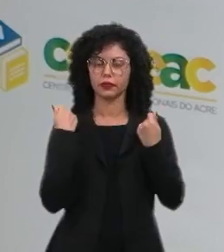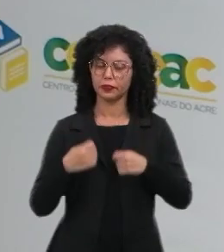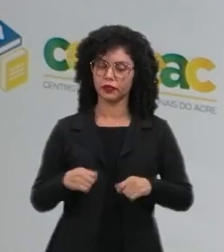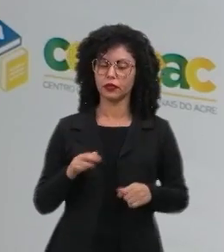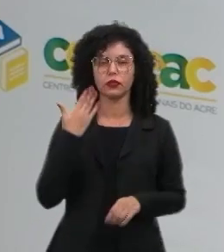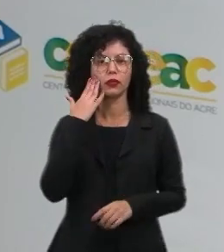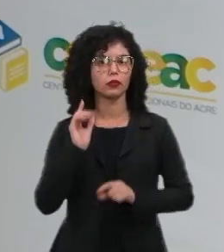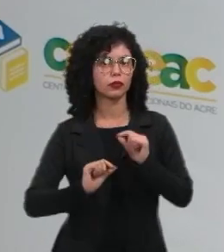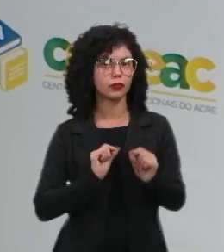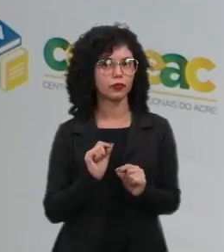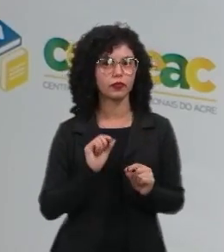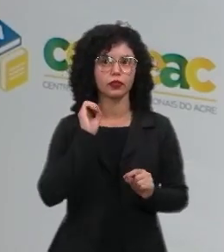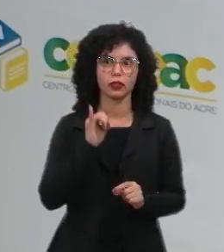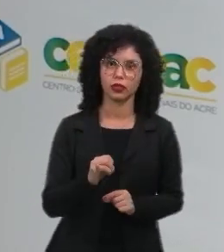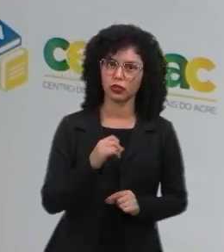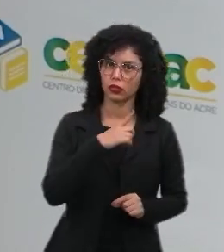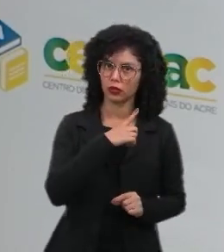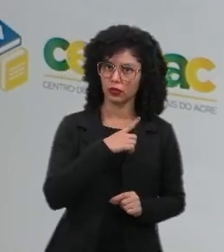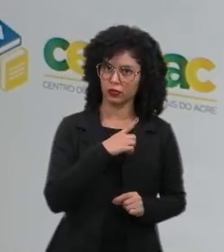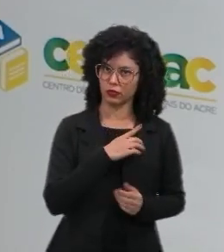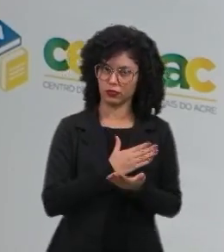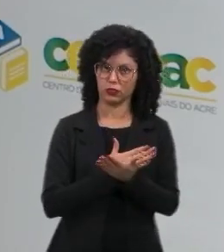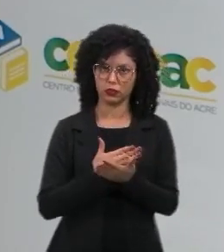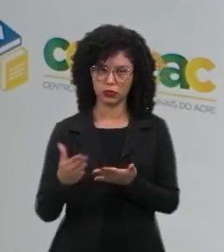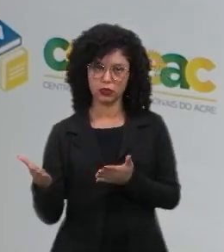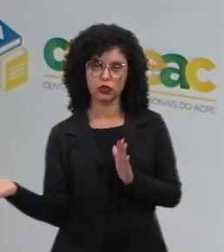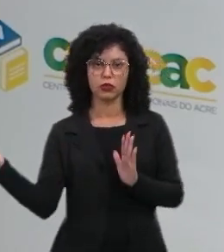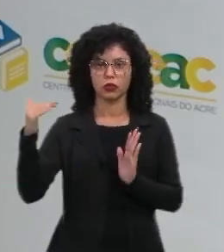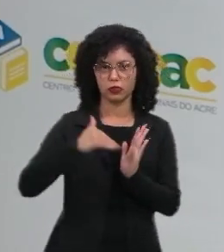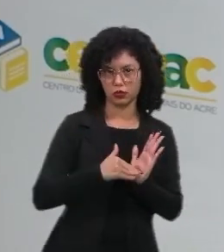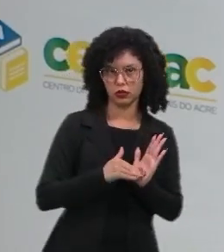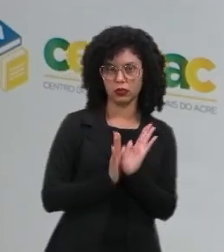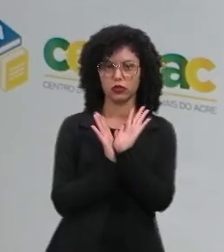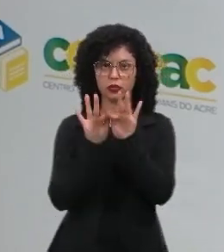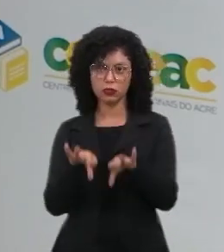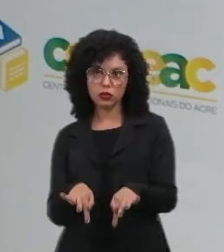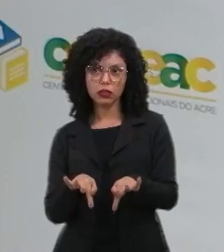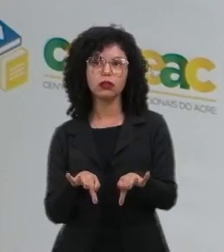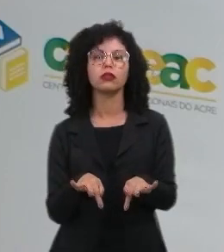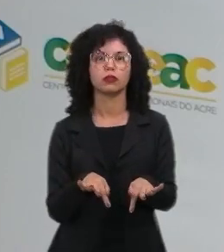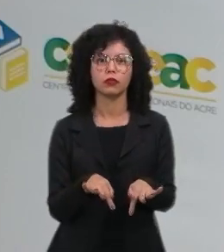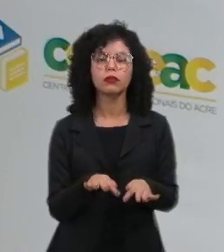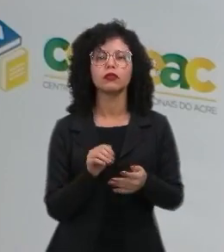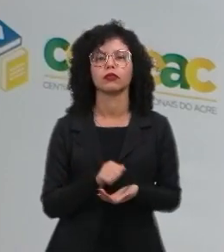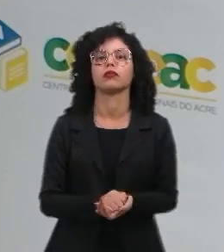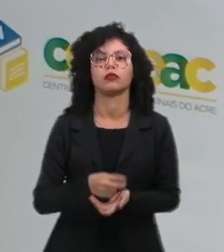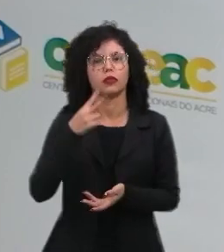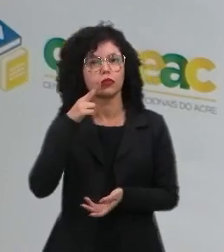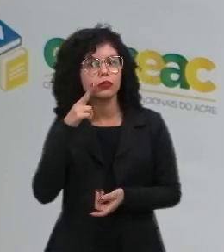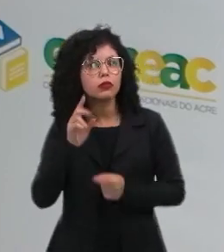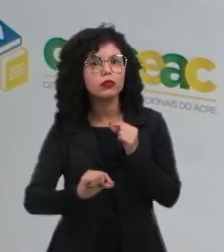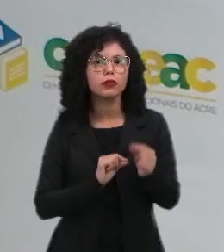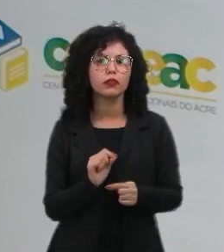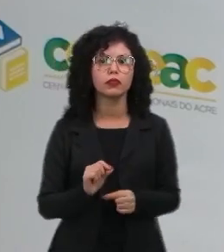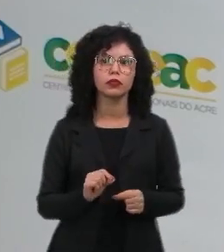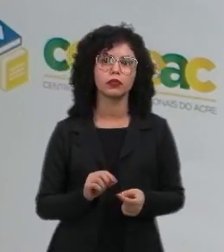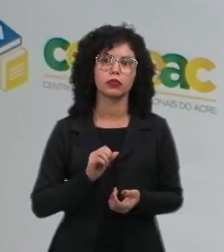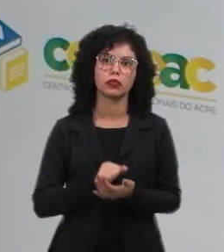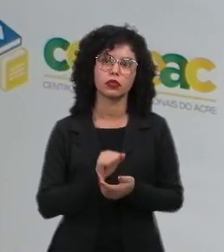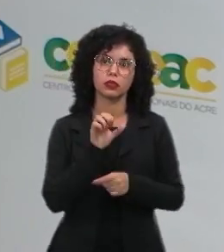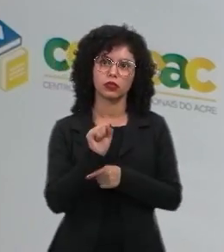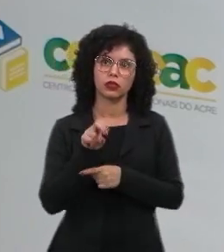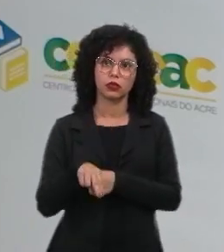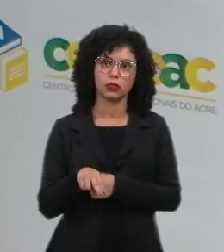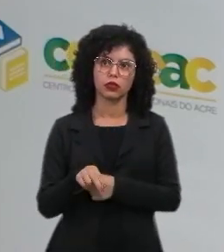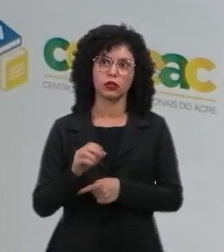precisa entender, se ele foi lançado da posição inicial para a posição final, eu tenho que ver se eu vou utilizar seno,